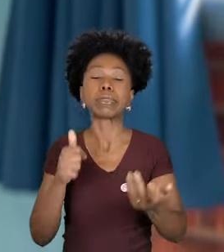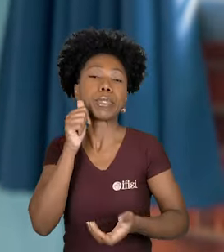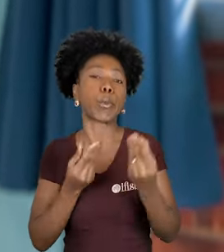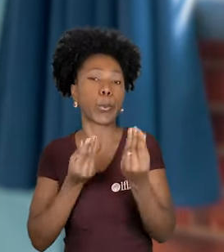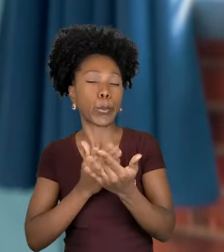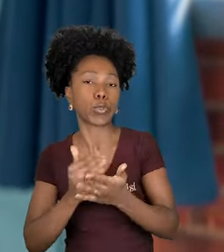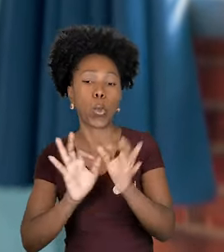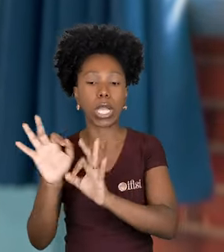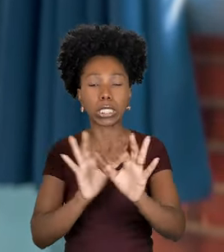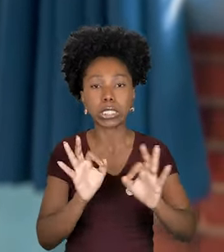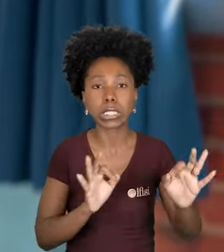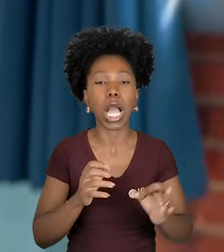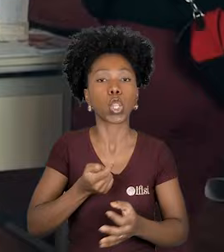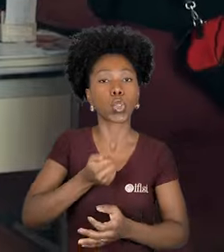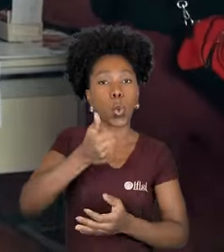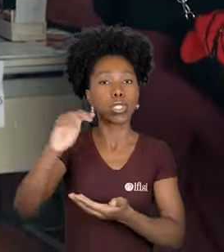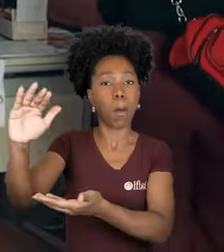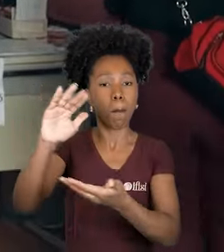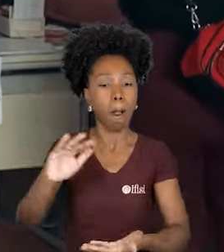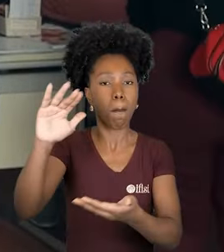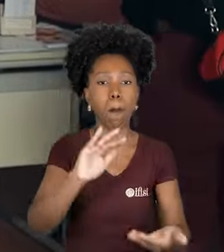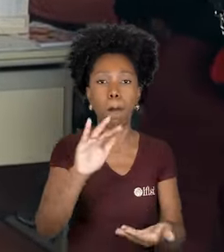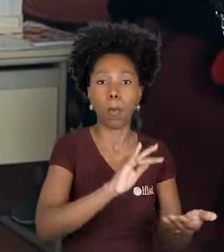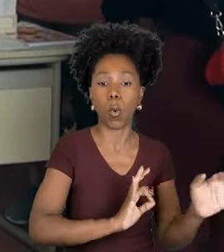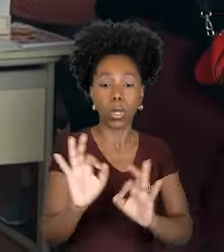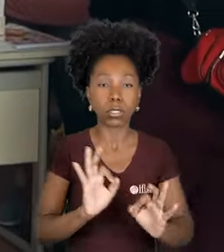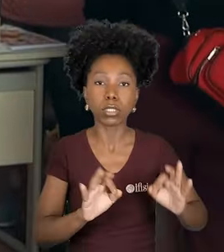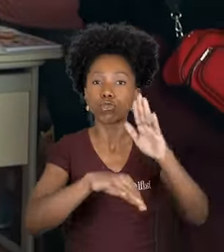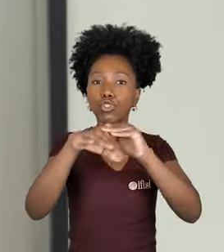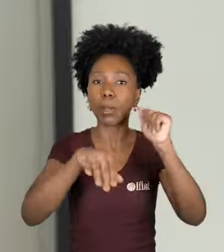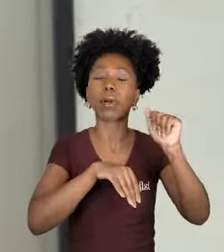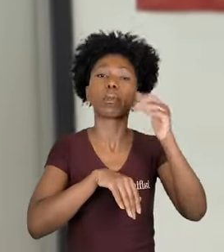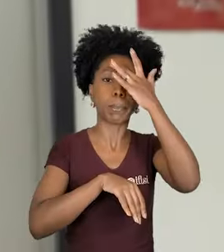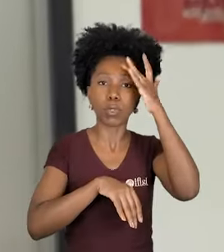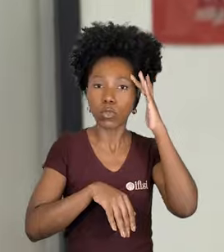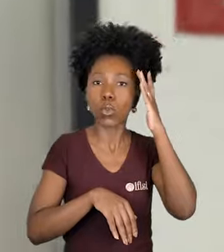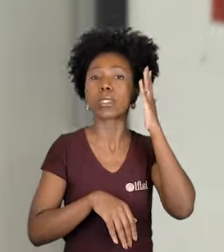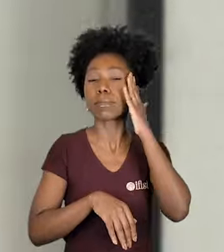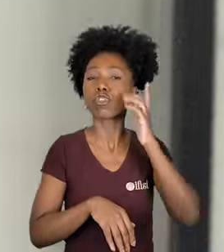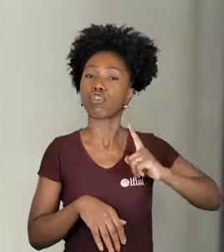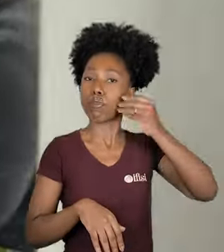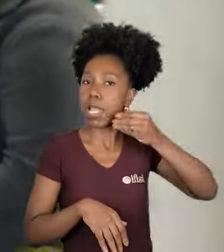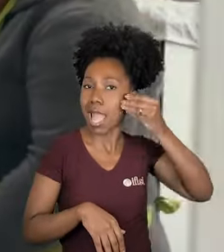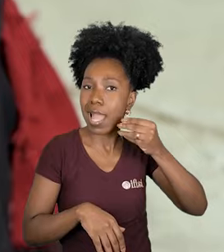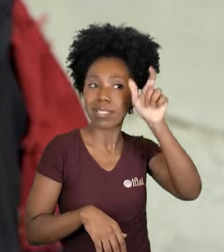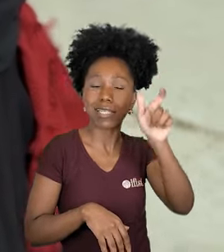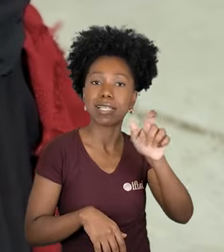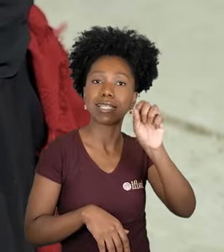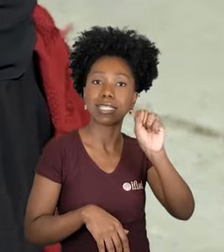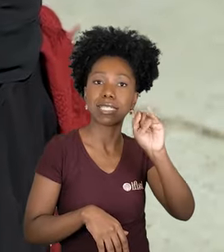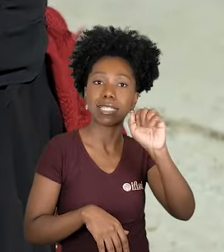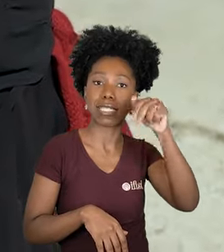foram organizando, foram recebendo as doações, foram se preparando e a gente foi chamando pessoas que a gente sabia que tinham expertise, tipo a Simone,